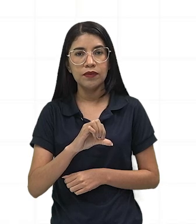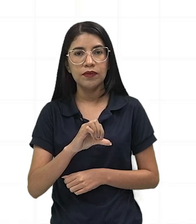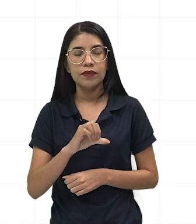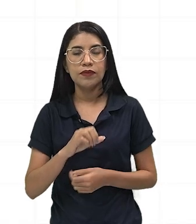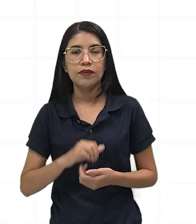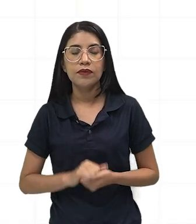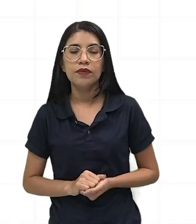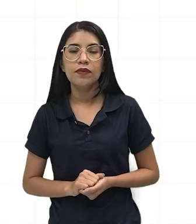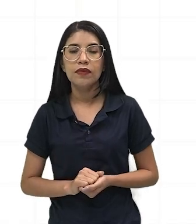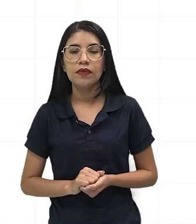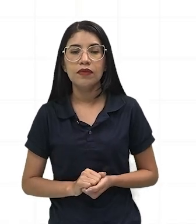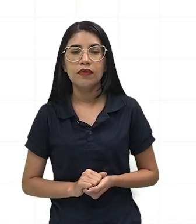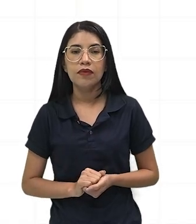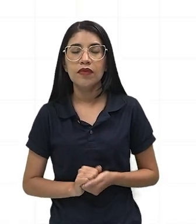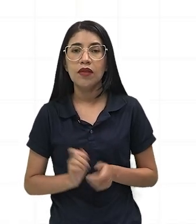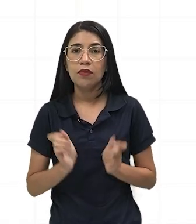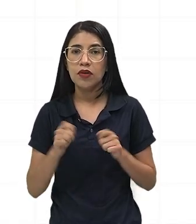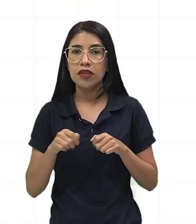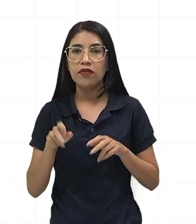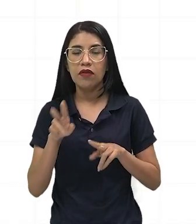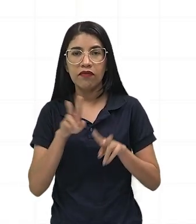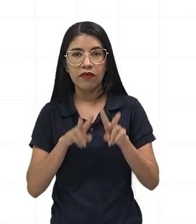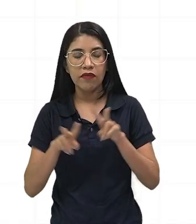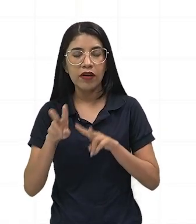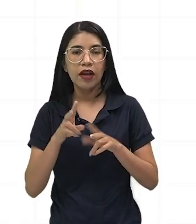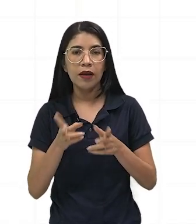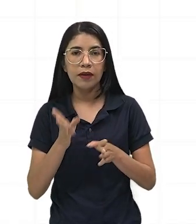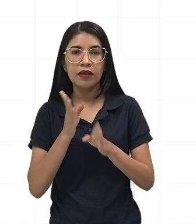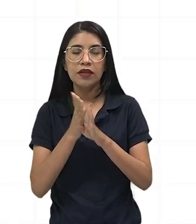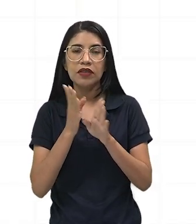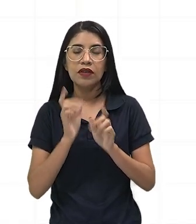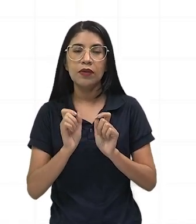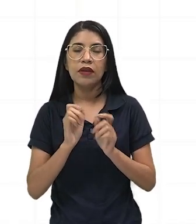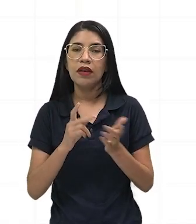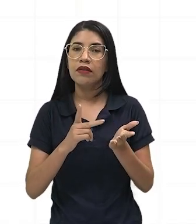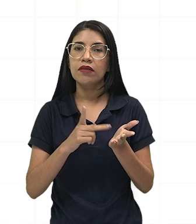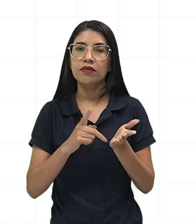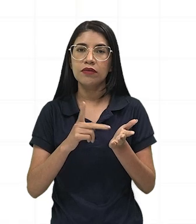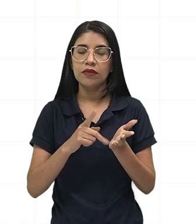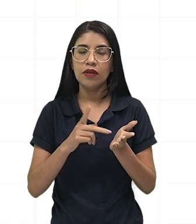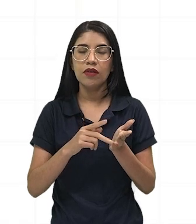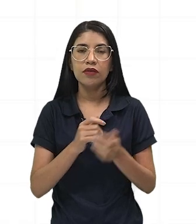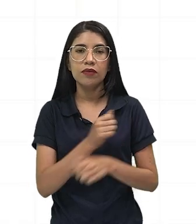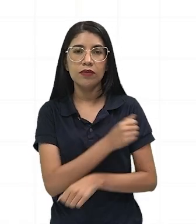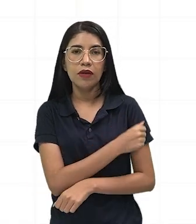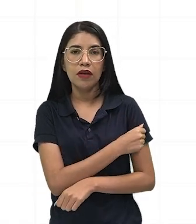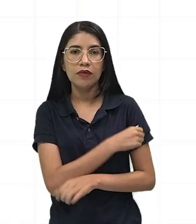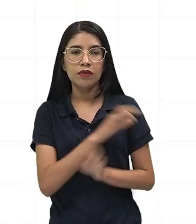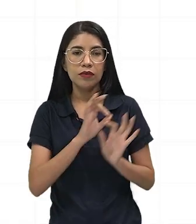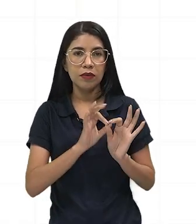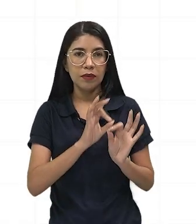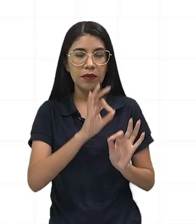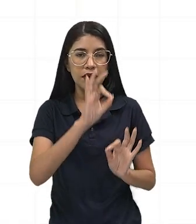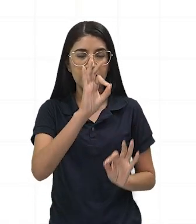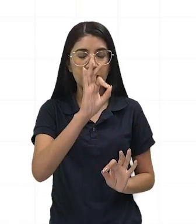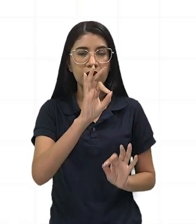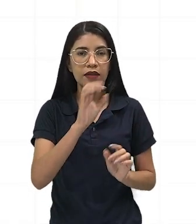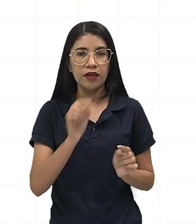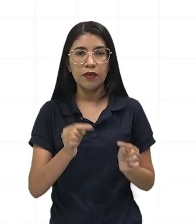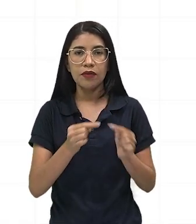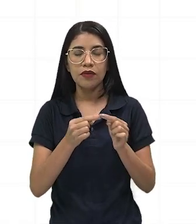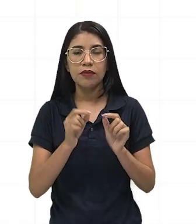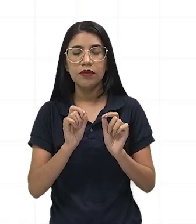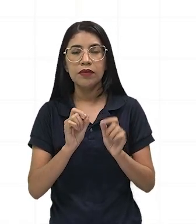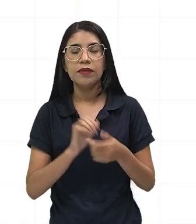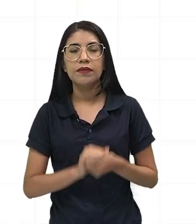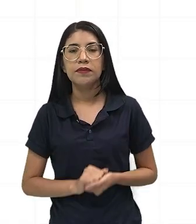Então, visualmente, nós já conseguimos identificar, né, aqui as notas na vertical. Já vimos que a vertical, né,